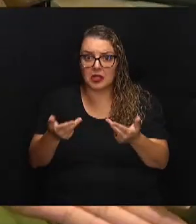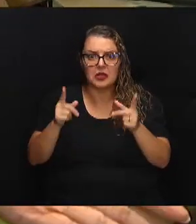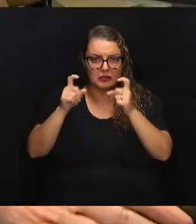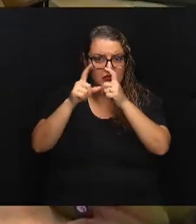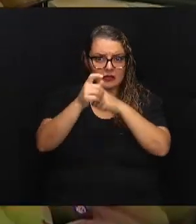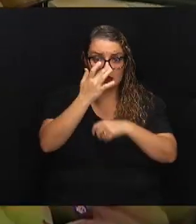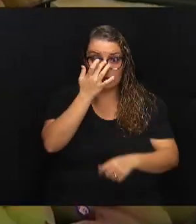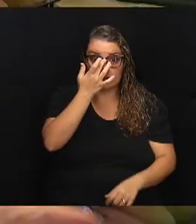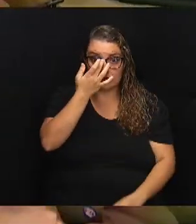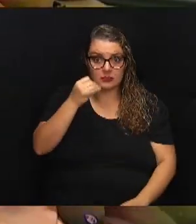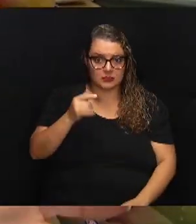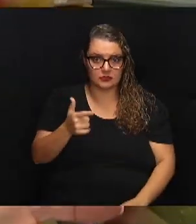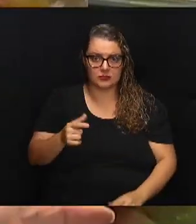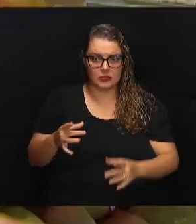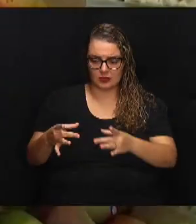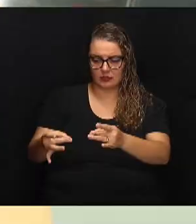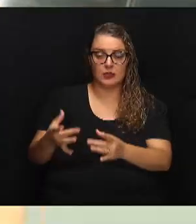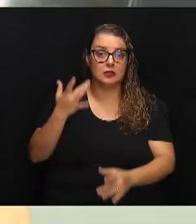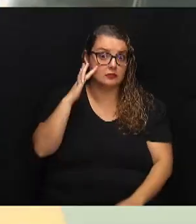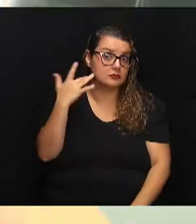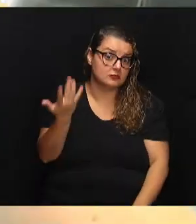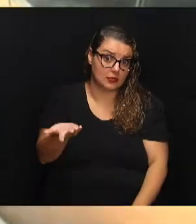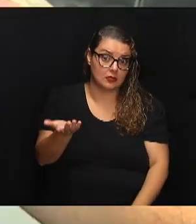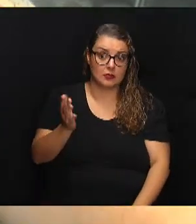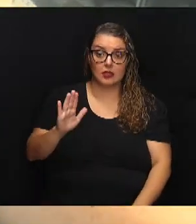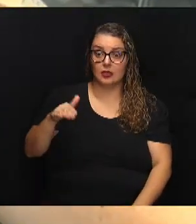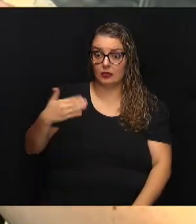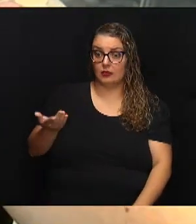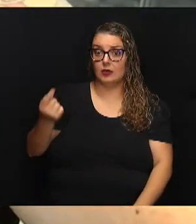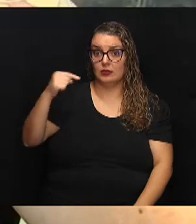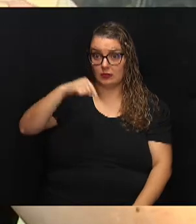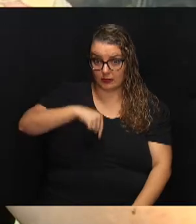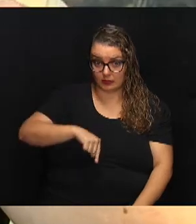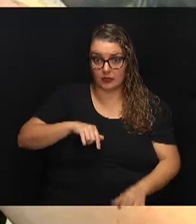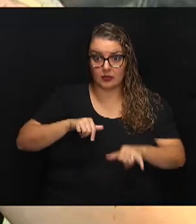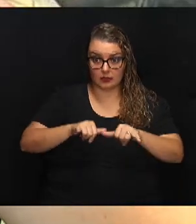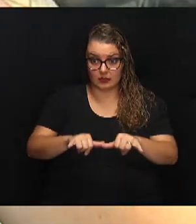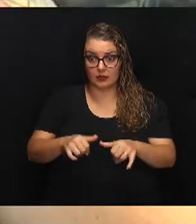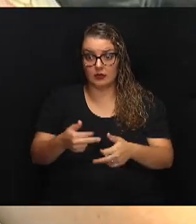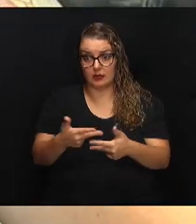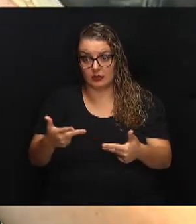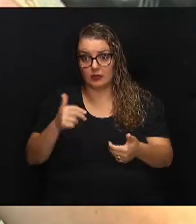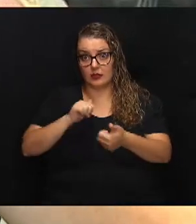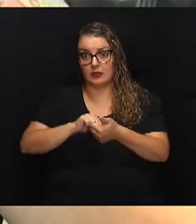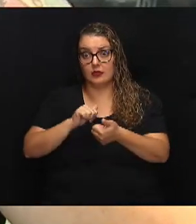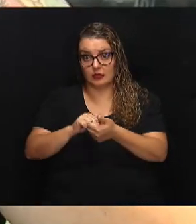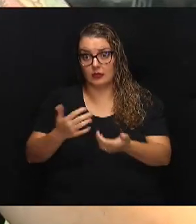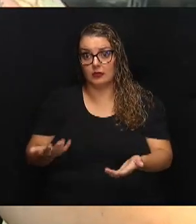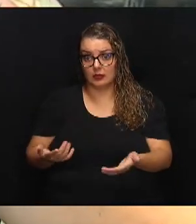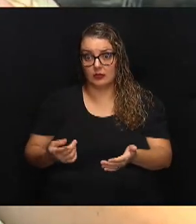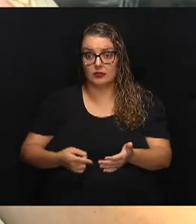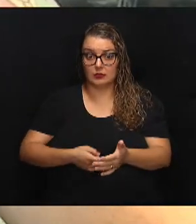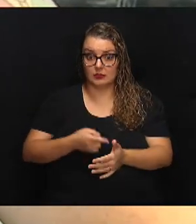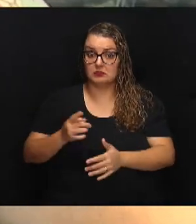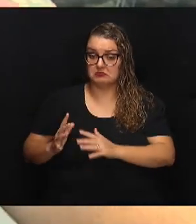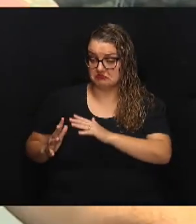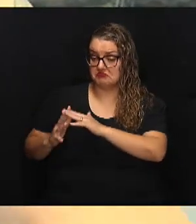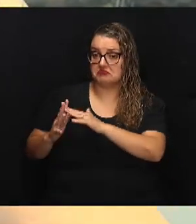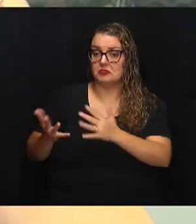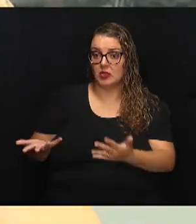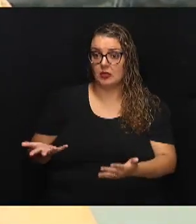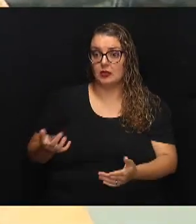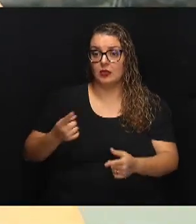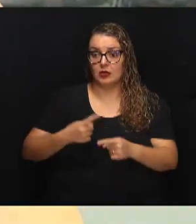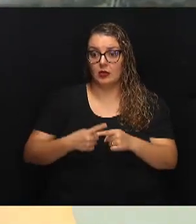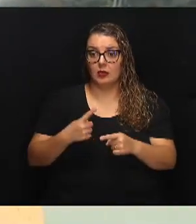se não tiver uma etiqueta a gente nem sabe. Quando a gente vem no mercado, a gente quer coisa de qualidade, de primeira linha, né, porque a